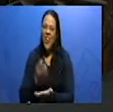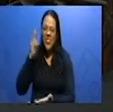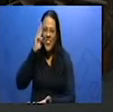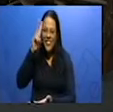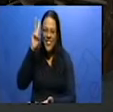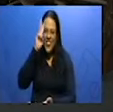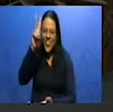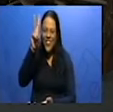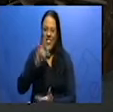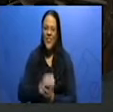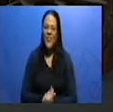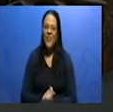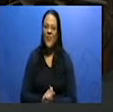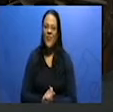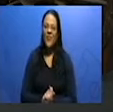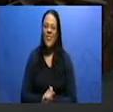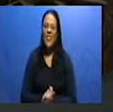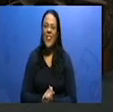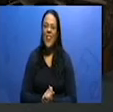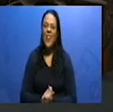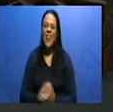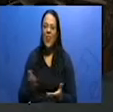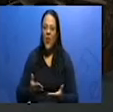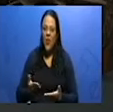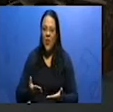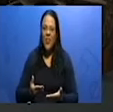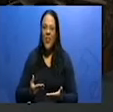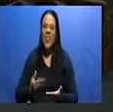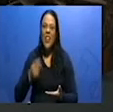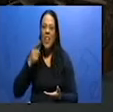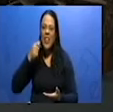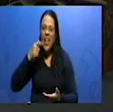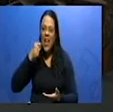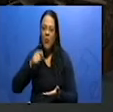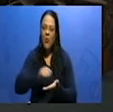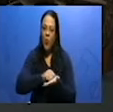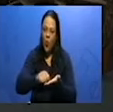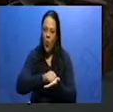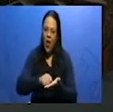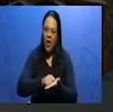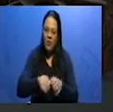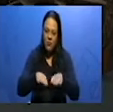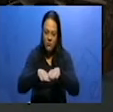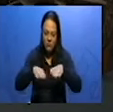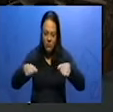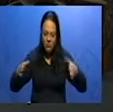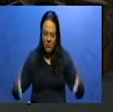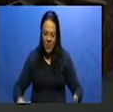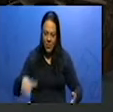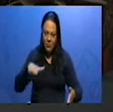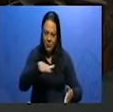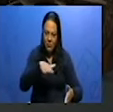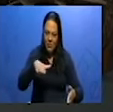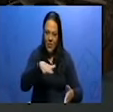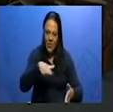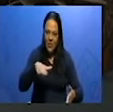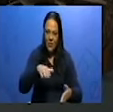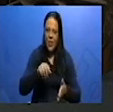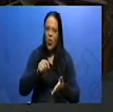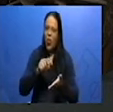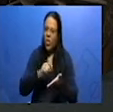sim. Material na mão, lápis, borracha, para qualquer dúvida, anotações,